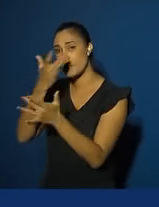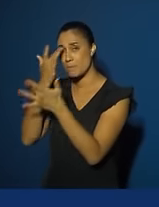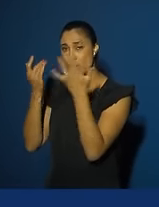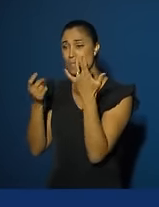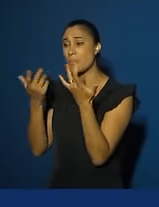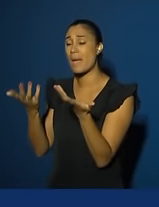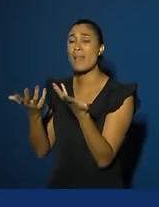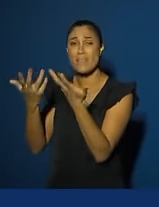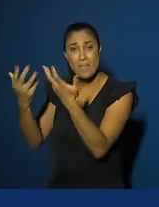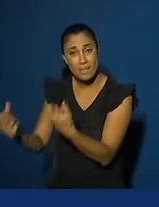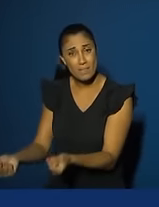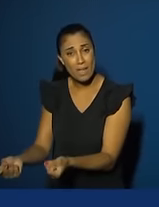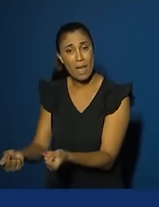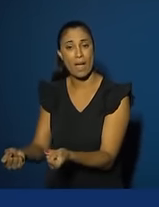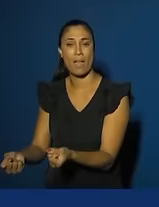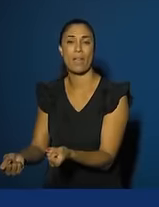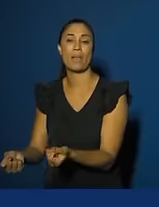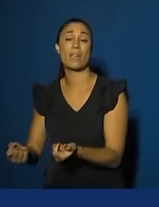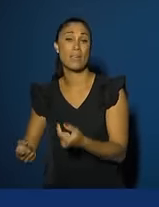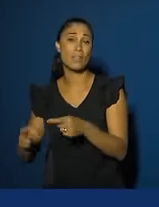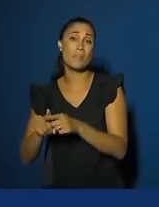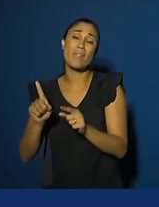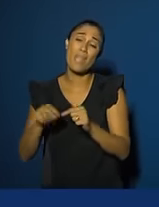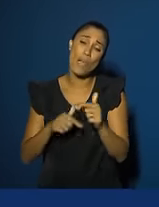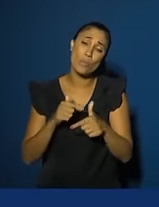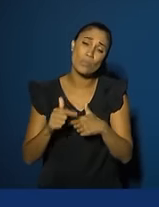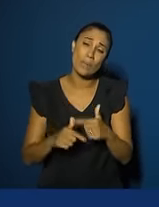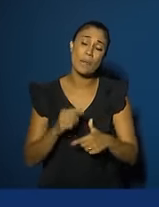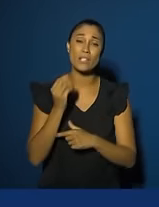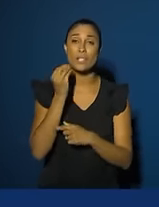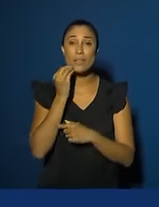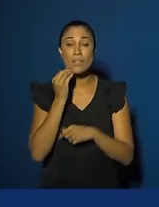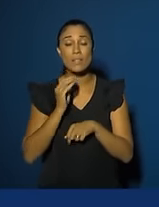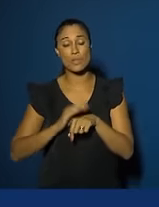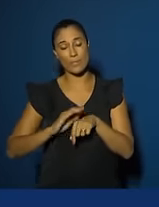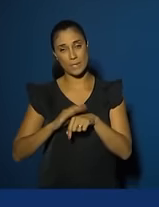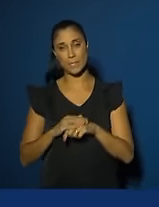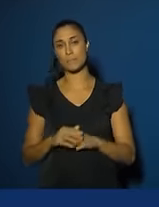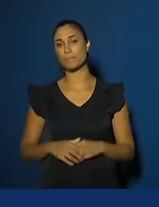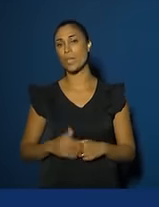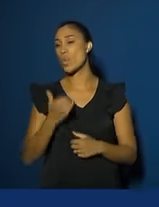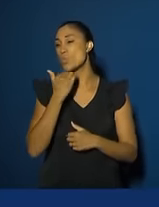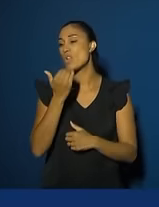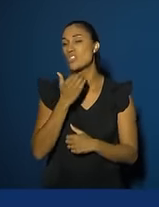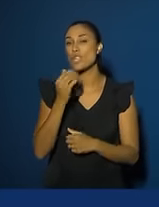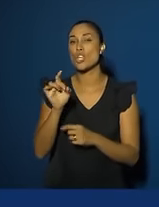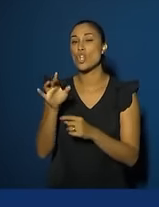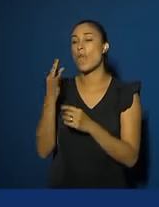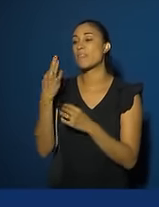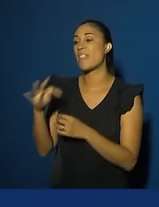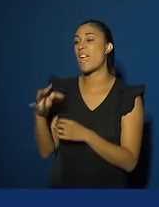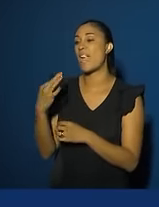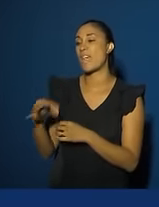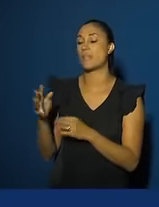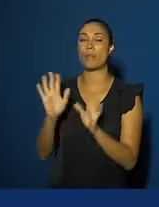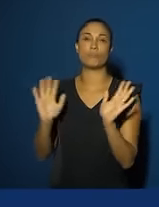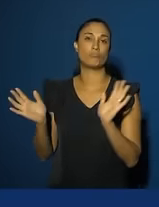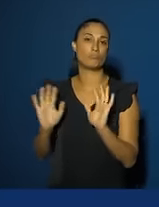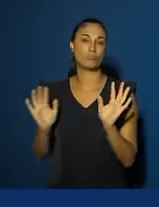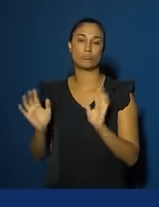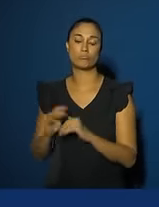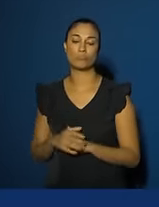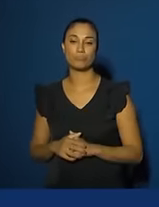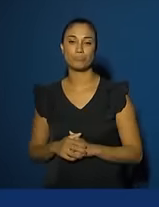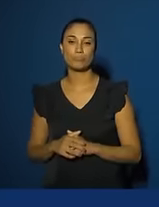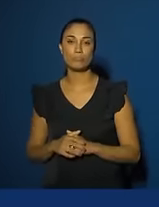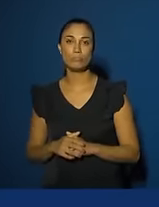desarmarem um pouco né que é o trabalho que nós estamos tentando fazer não adianta Só a téc técnica sabe